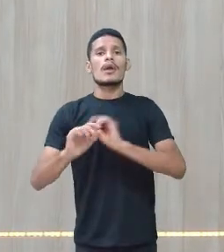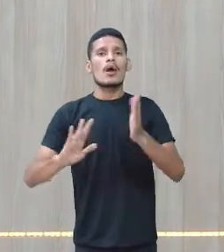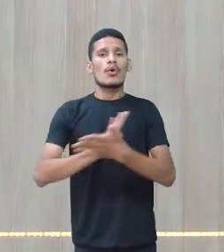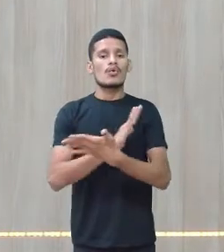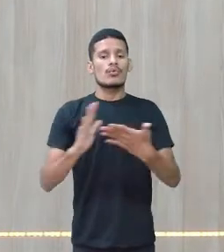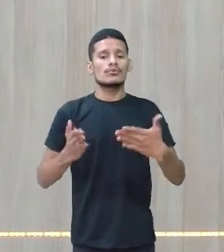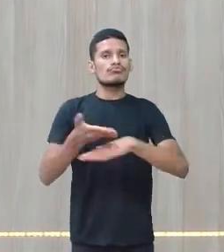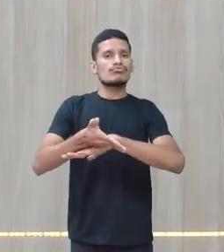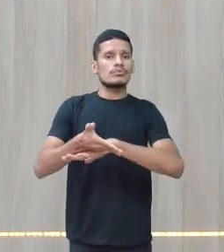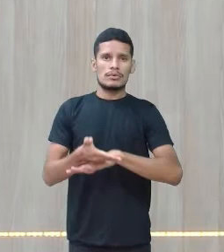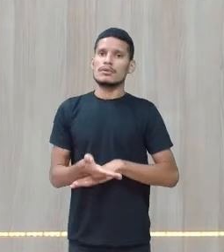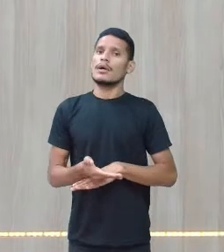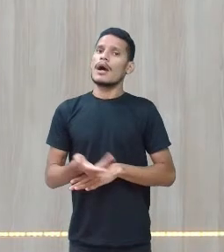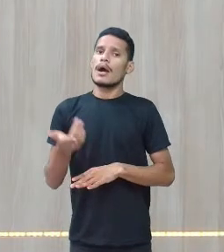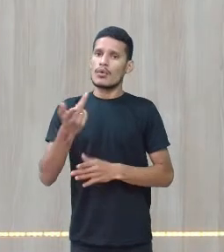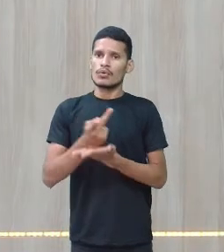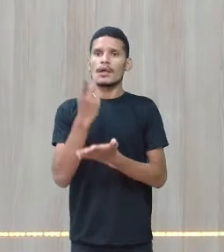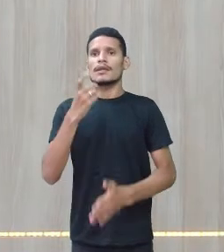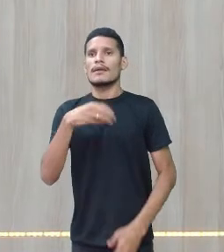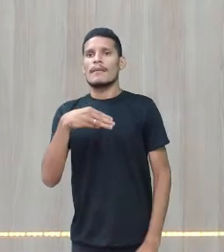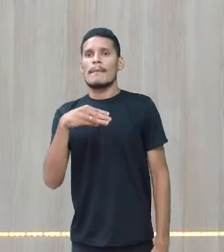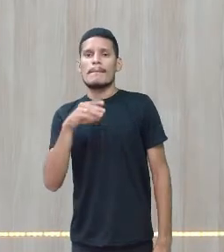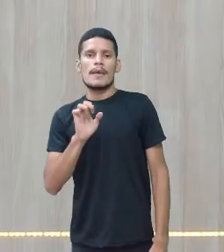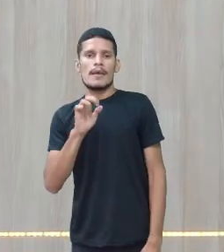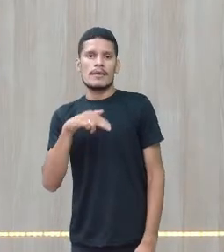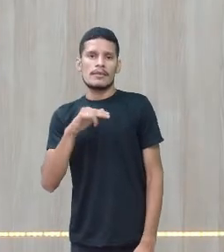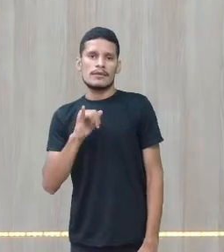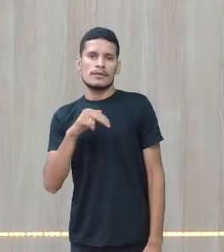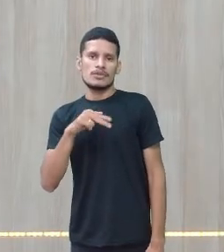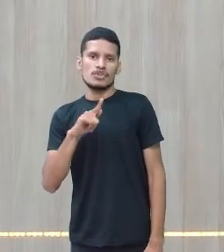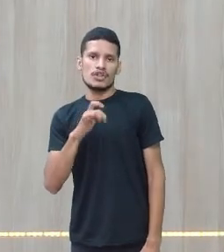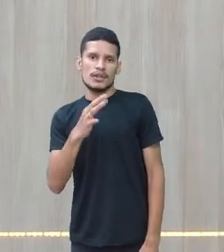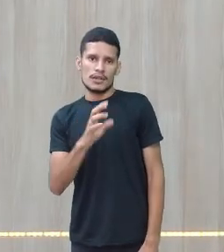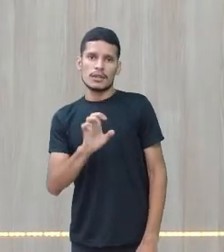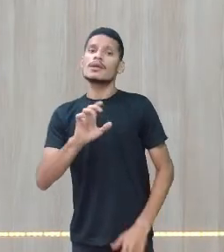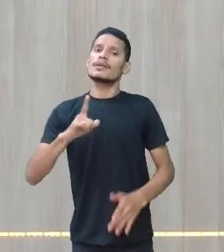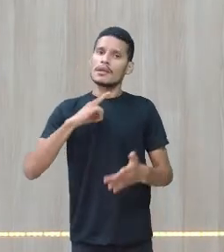invasores, então pode causar aí a meningite, e tem aí alguns exames que